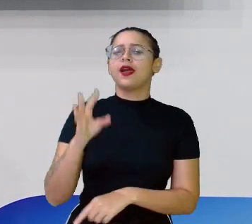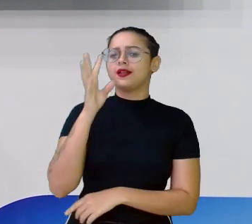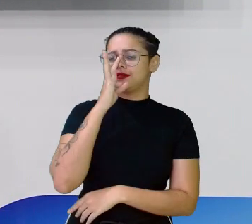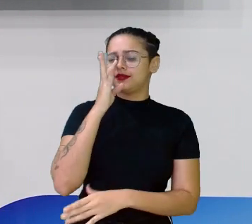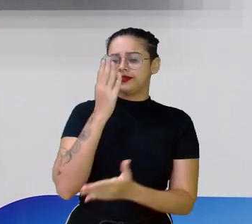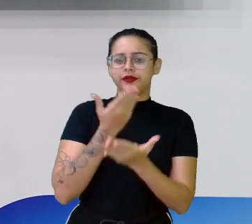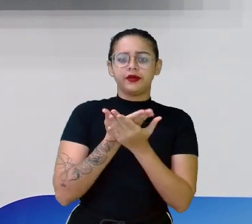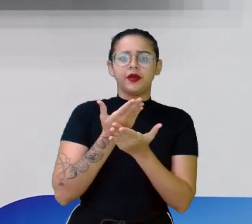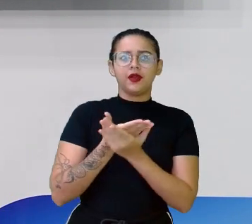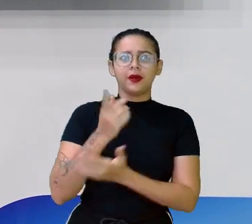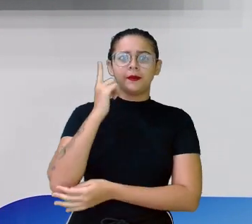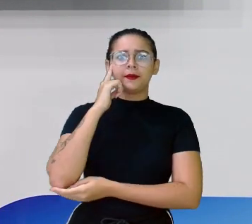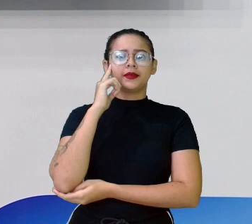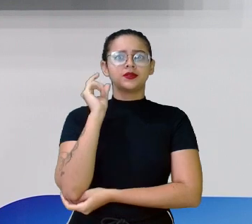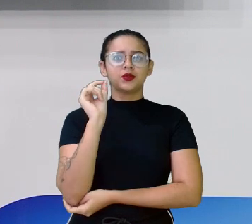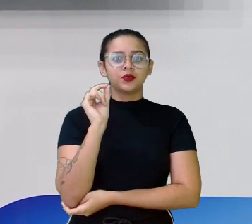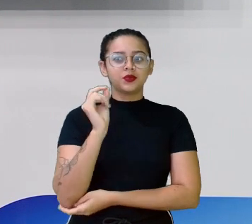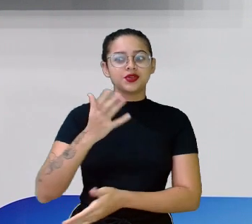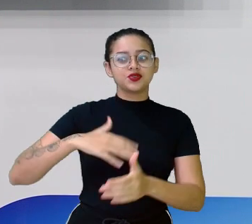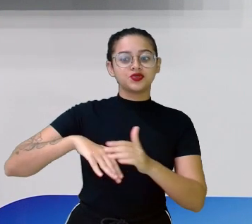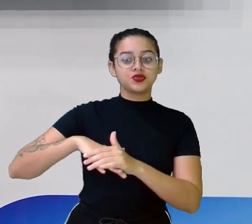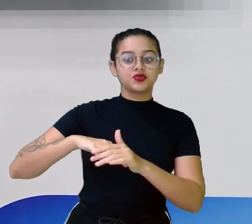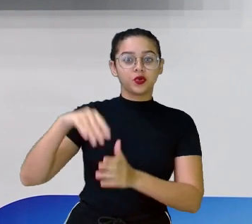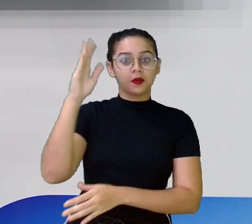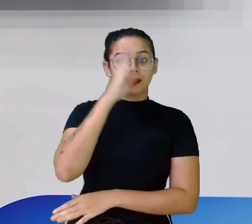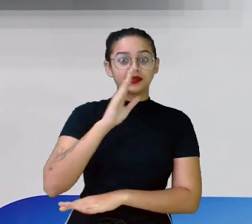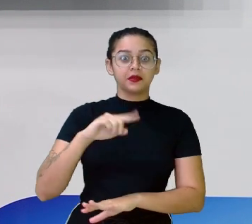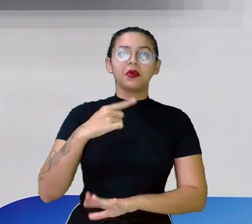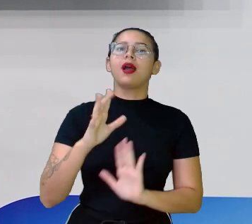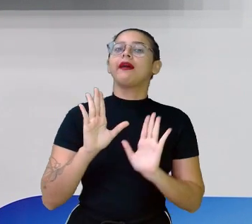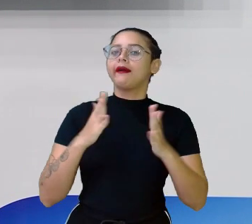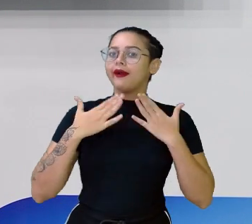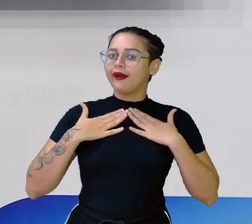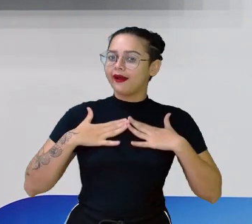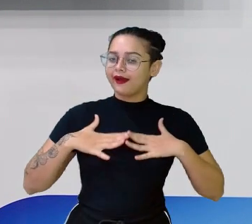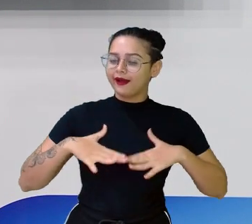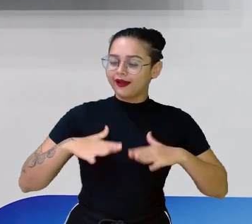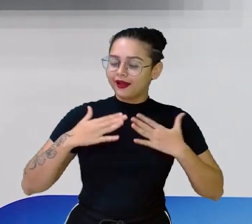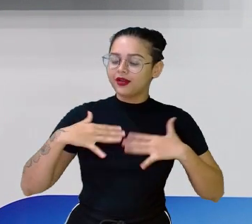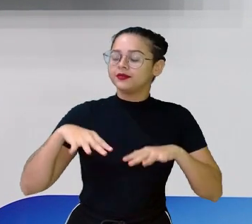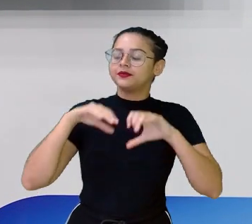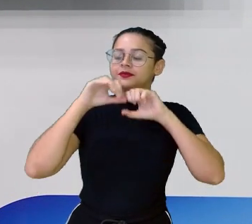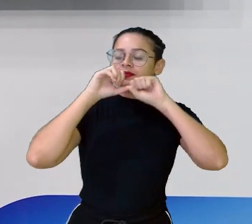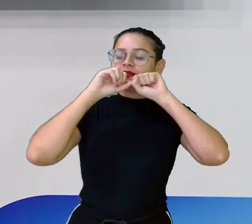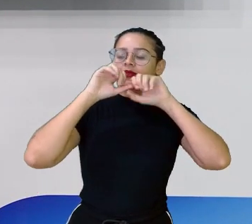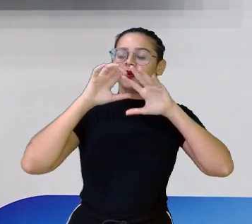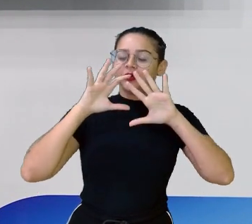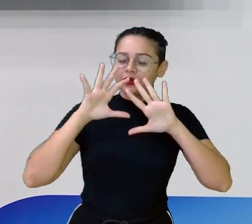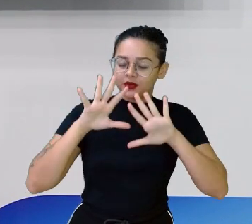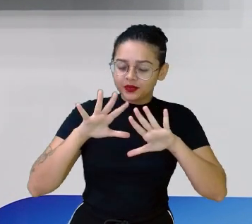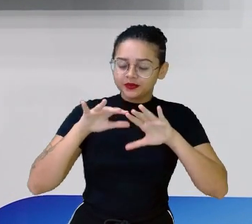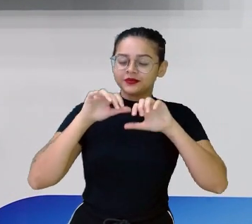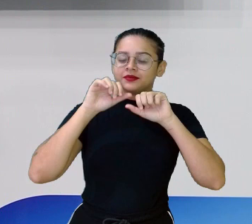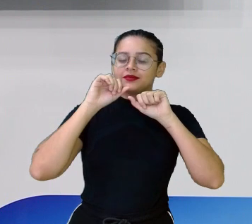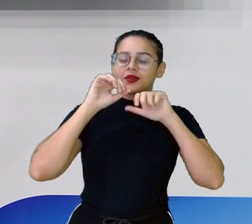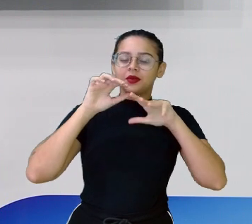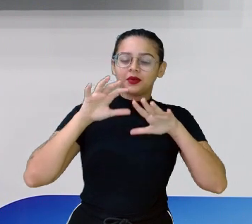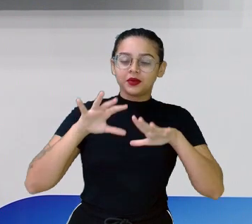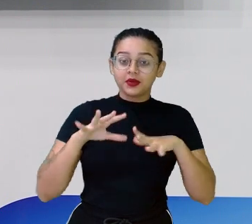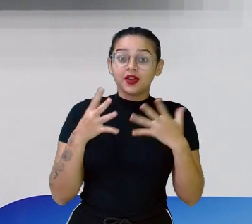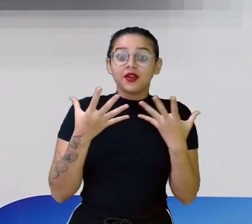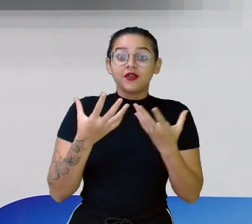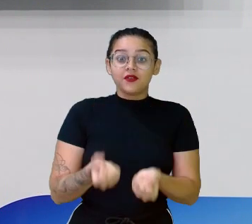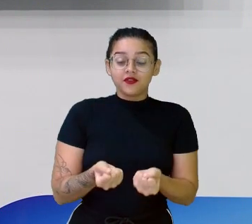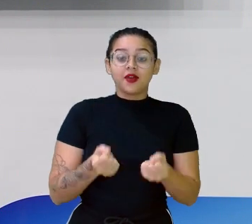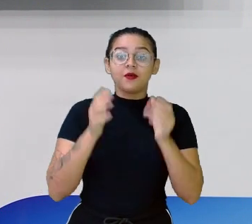aula pensando no jogo de logo mais, mas calma, relaxa aí, respira fundo, sossega um pouquinho. Vamos